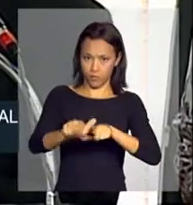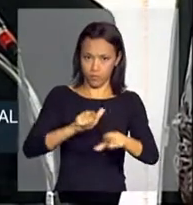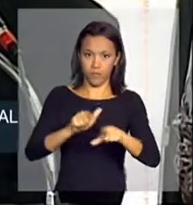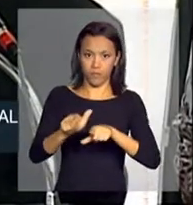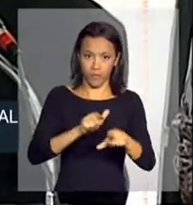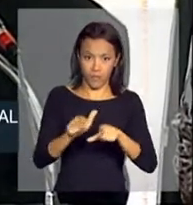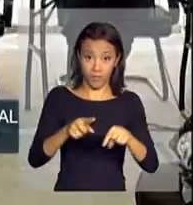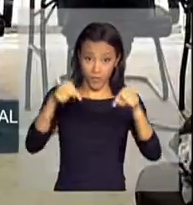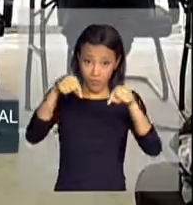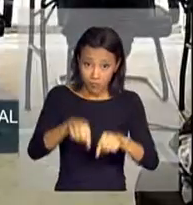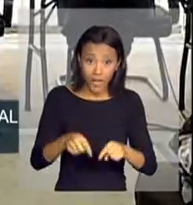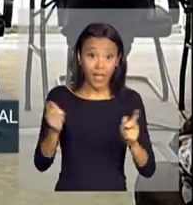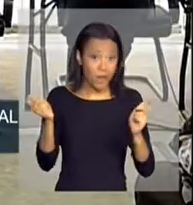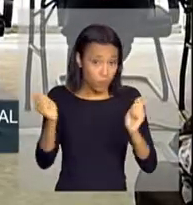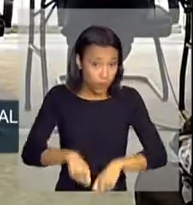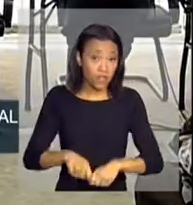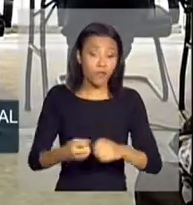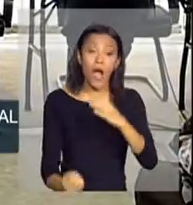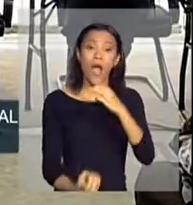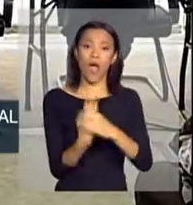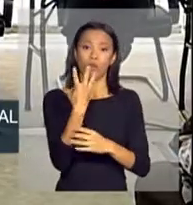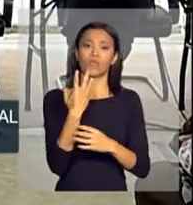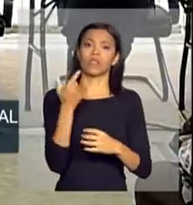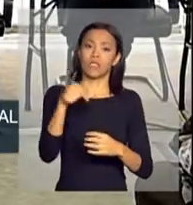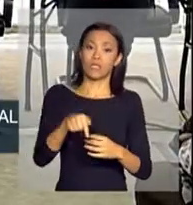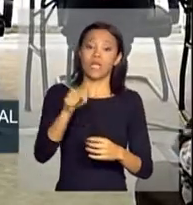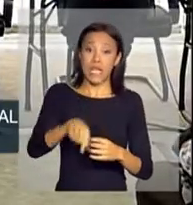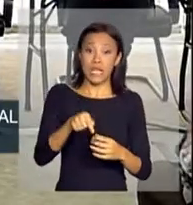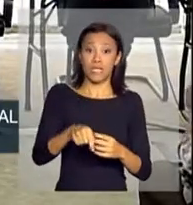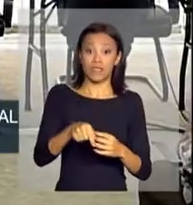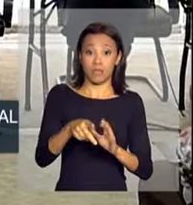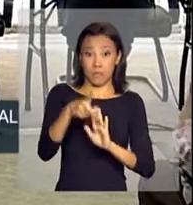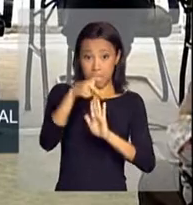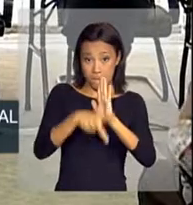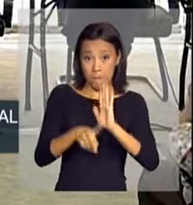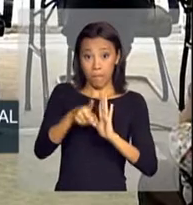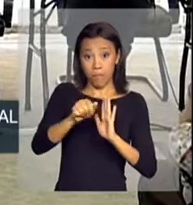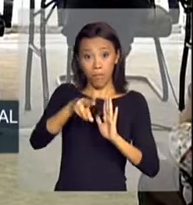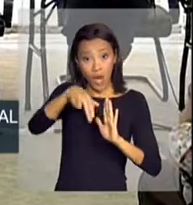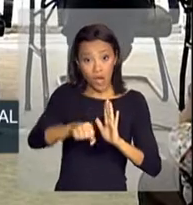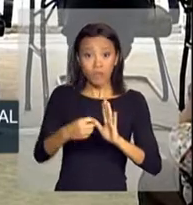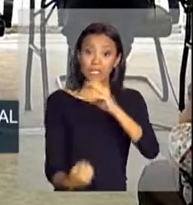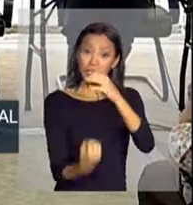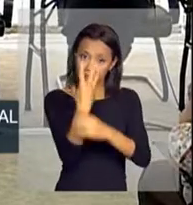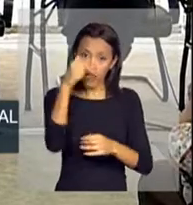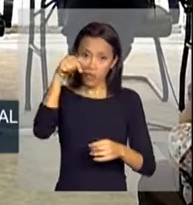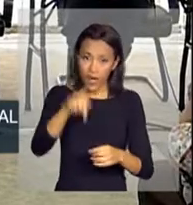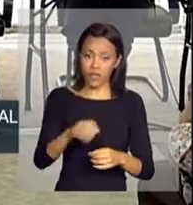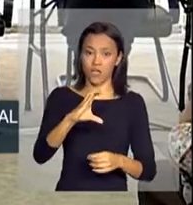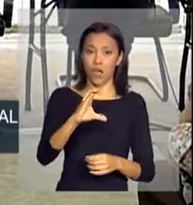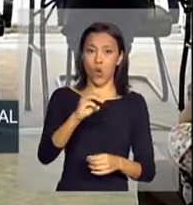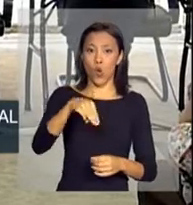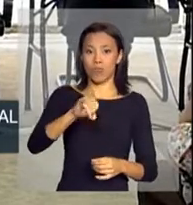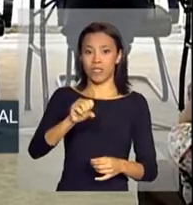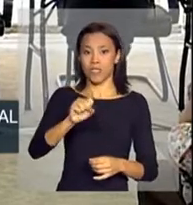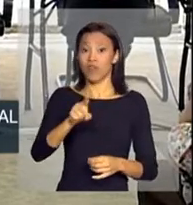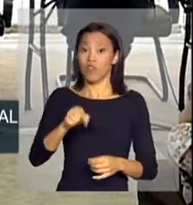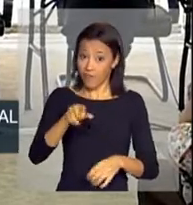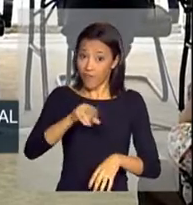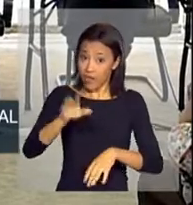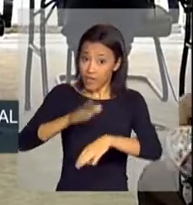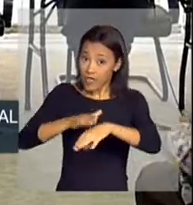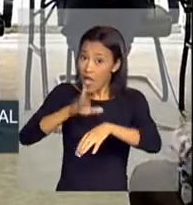atividades de execução deste plano Então nesse momento assassinar criando essa comissão será responsável pelo acompanhamento